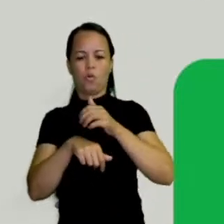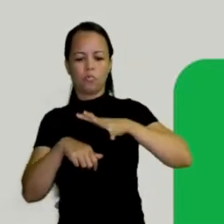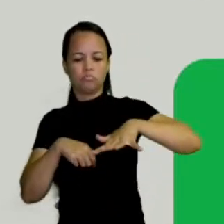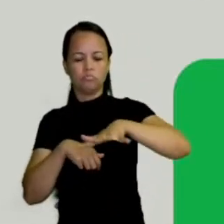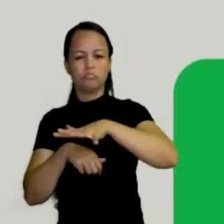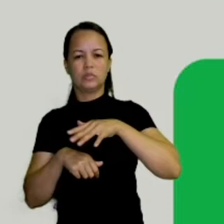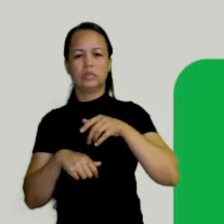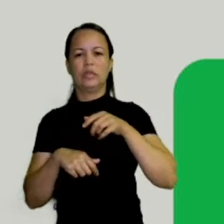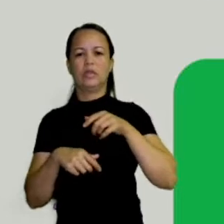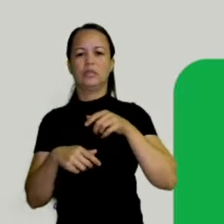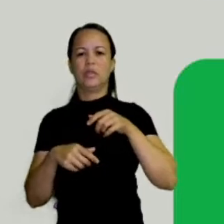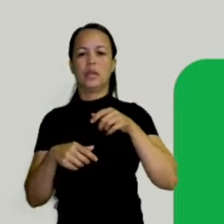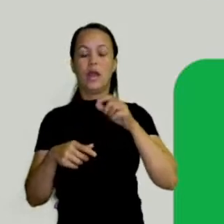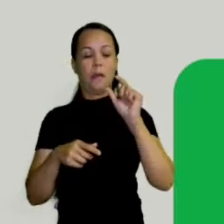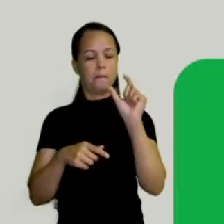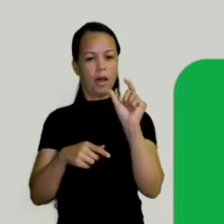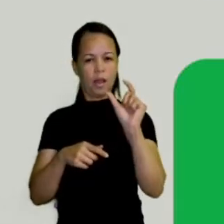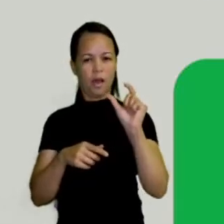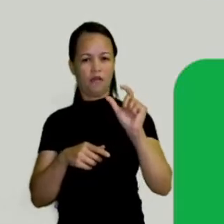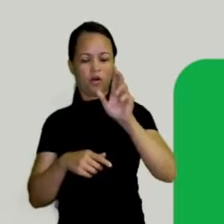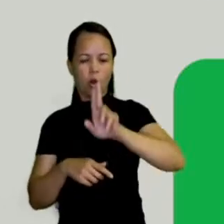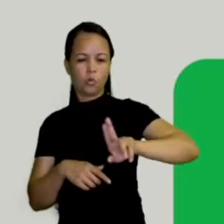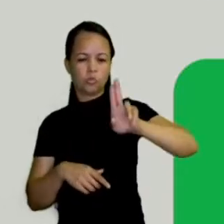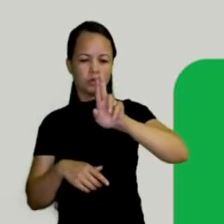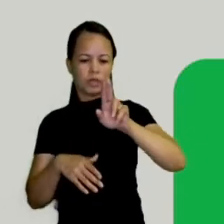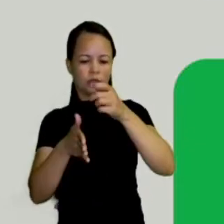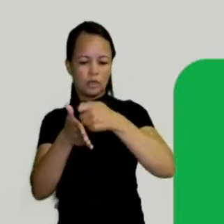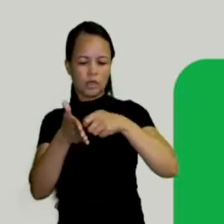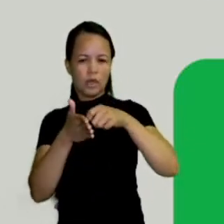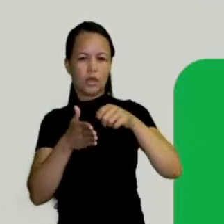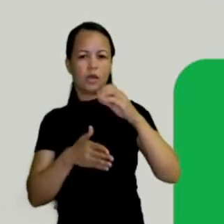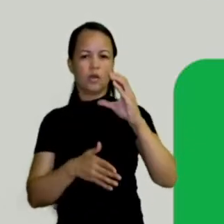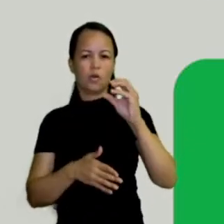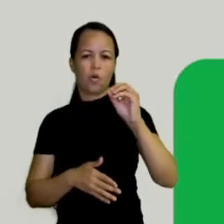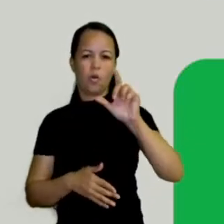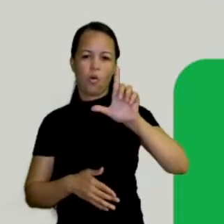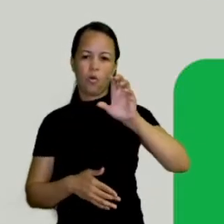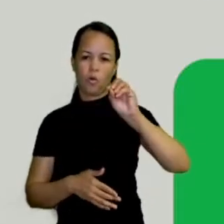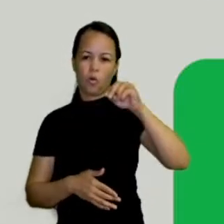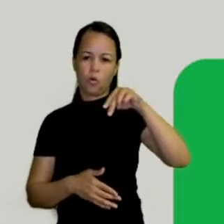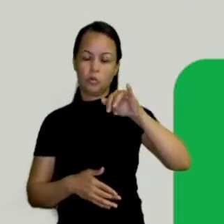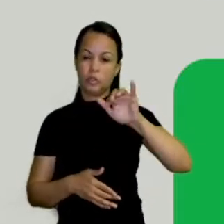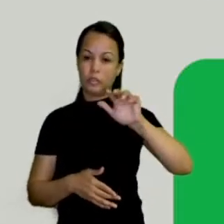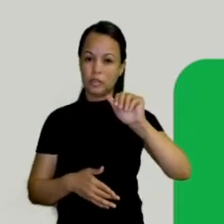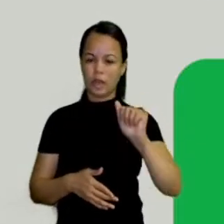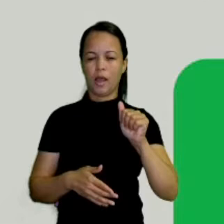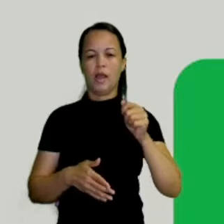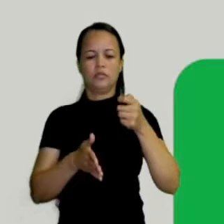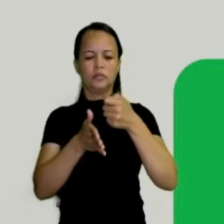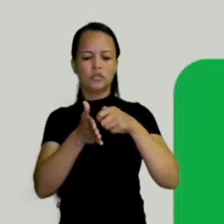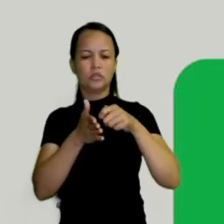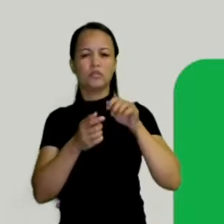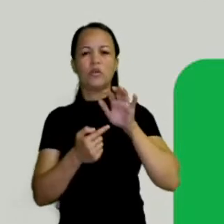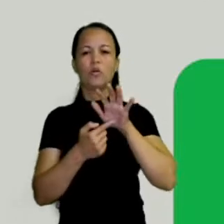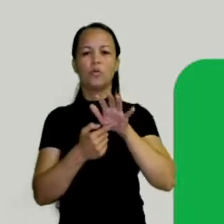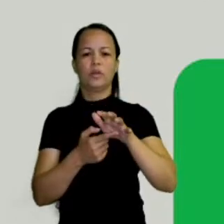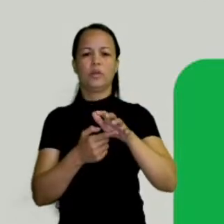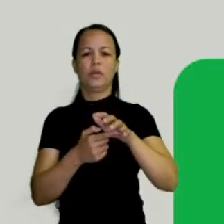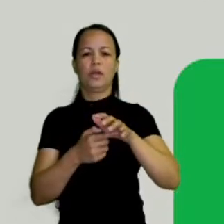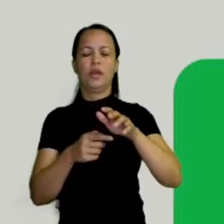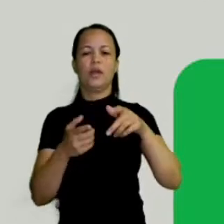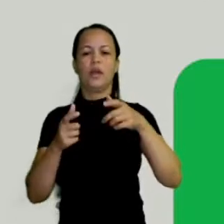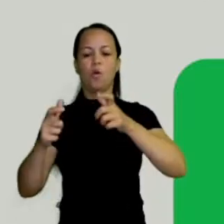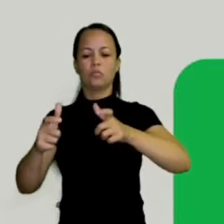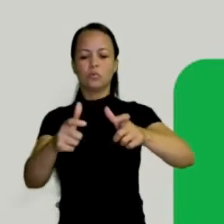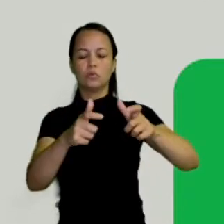para descrever territórios na América, na África e na Ásia, que foram governados